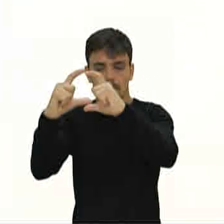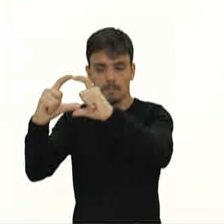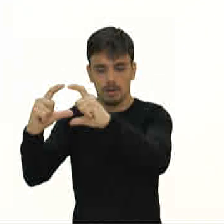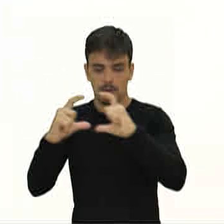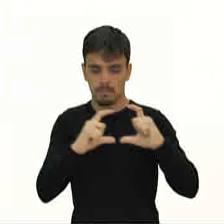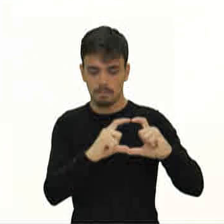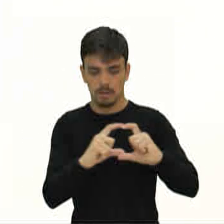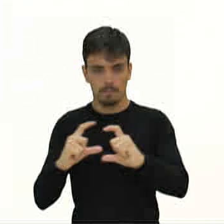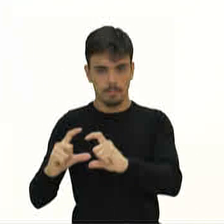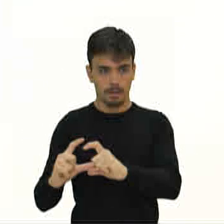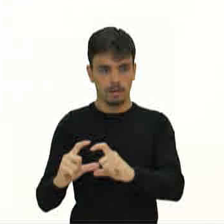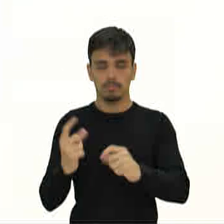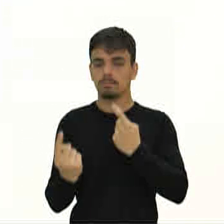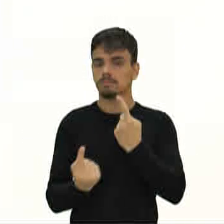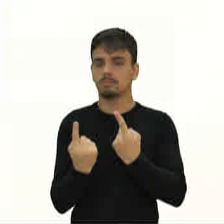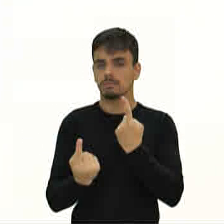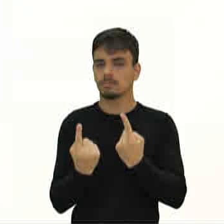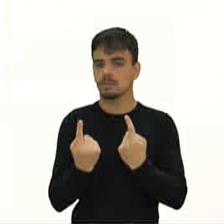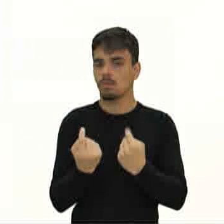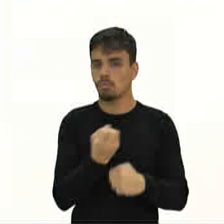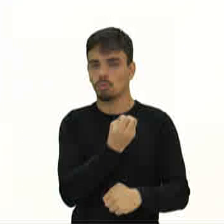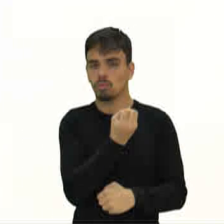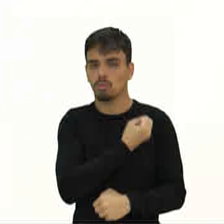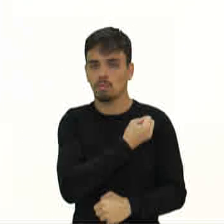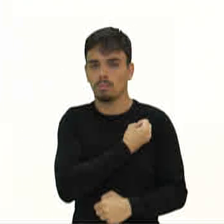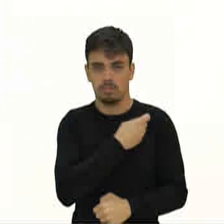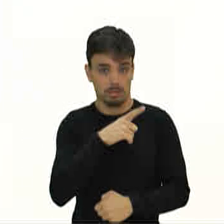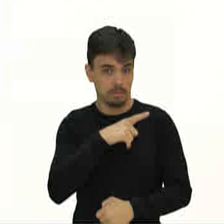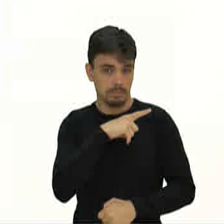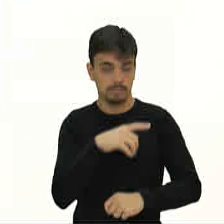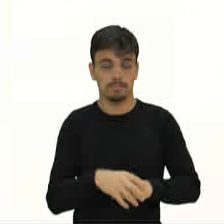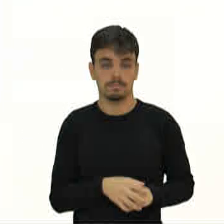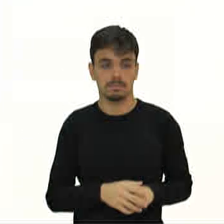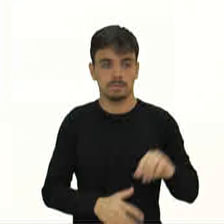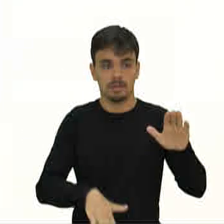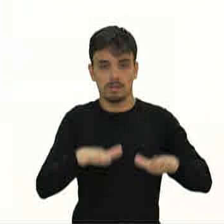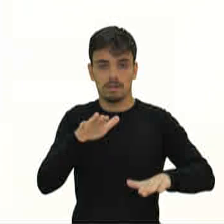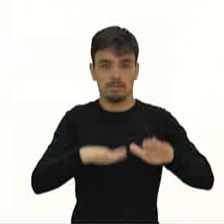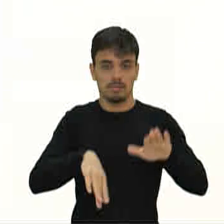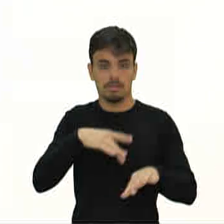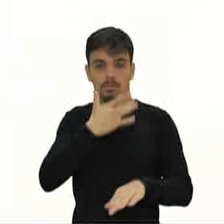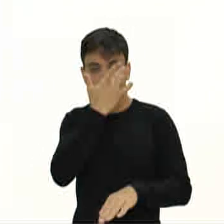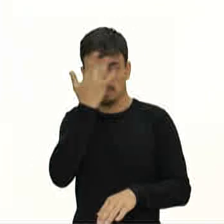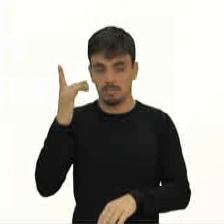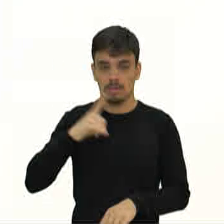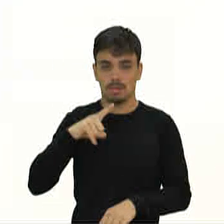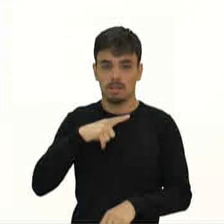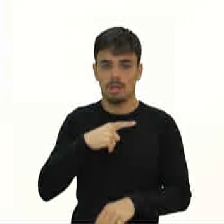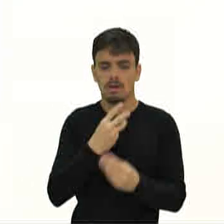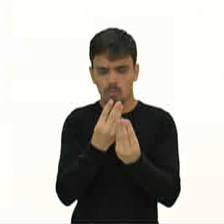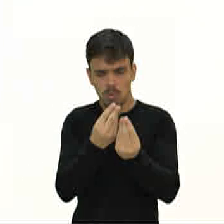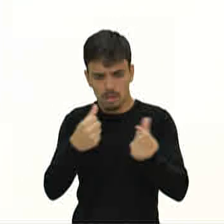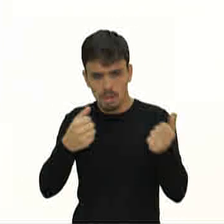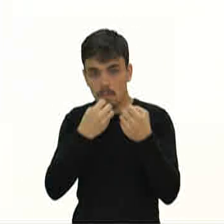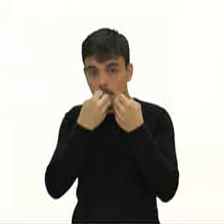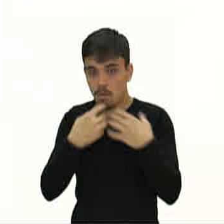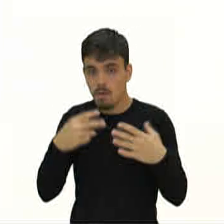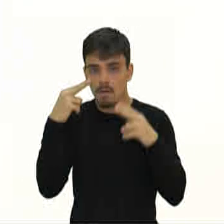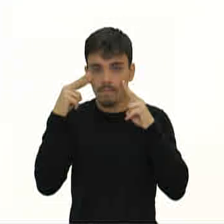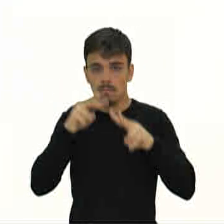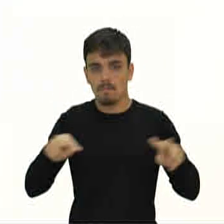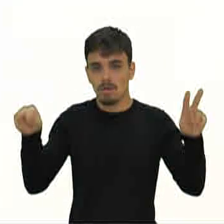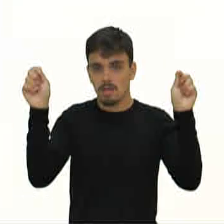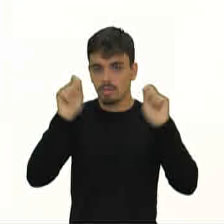circunferências que você tem. Então, a tendência que você vai ter ali, uma pessoa que tem uma boa qualidade visual vai